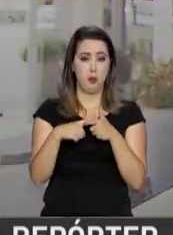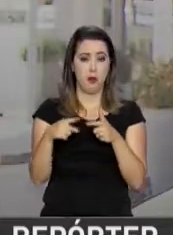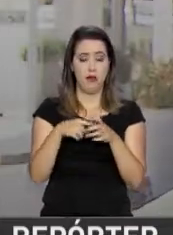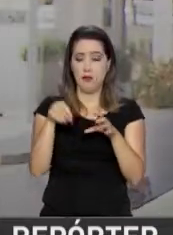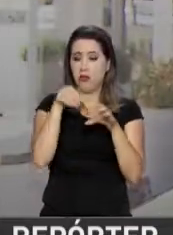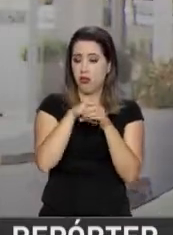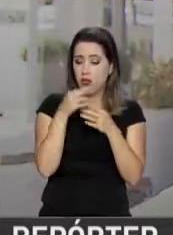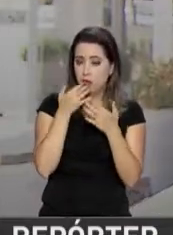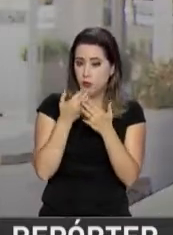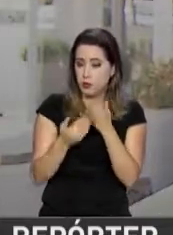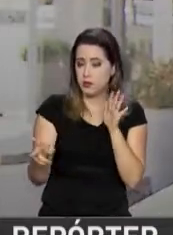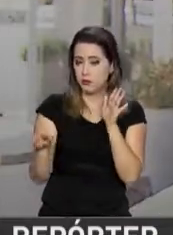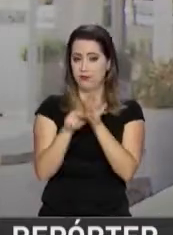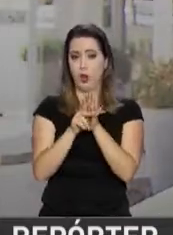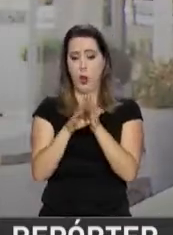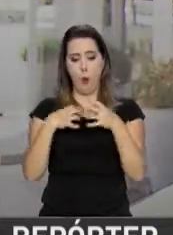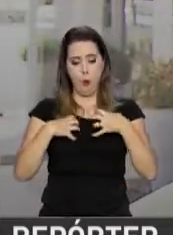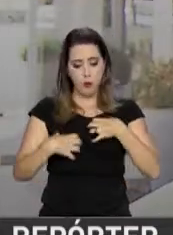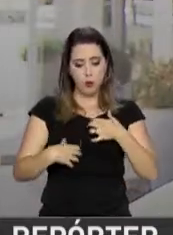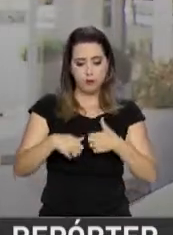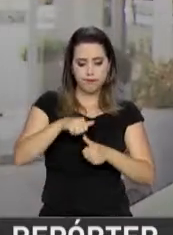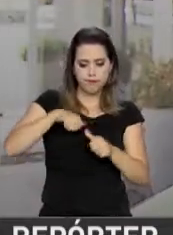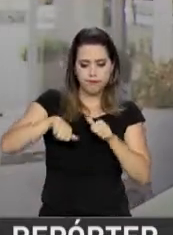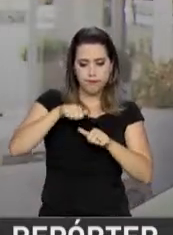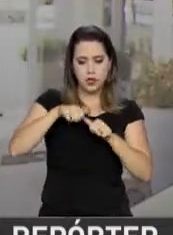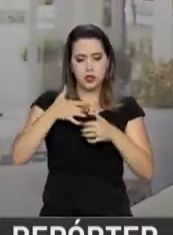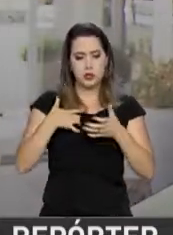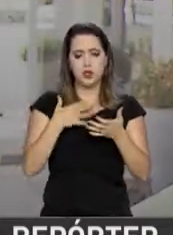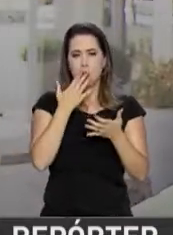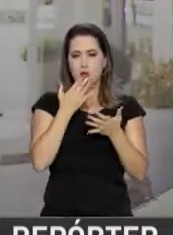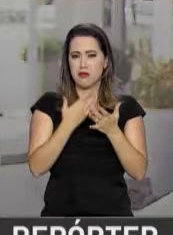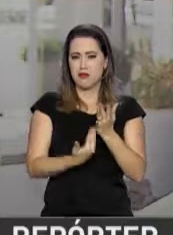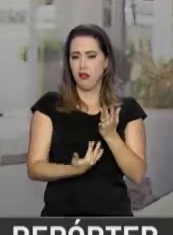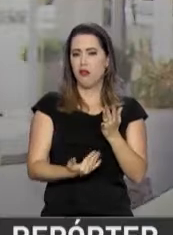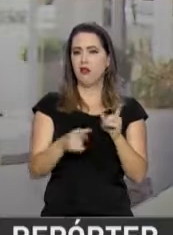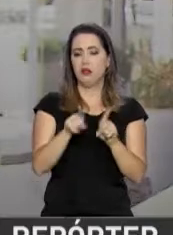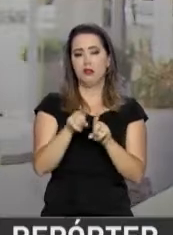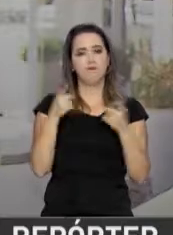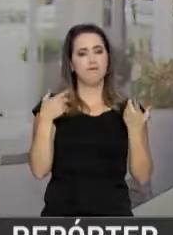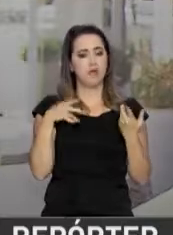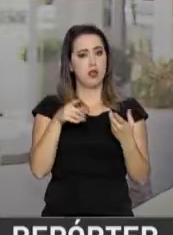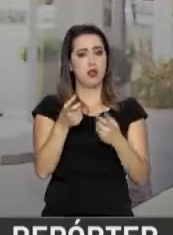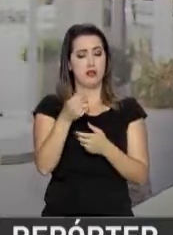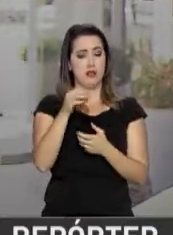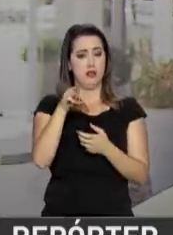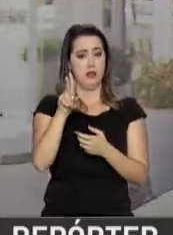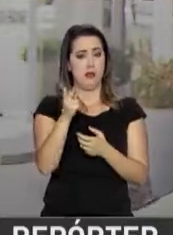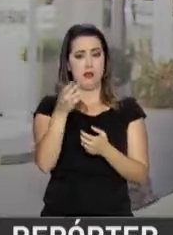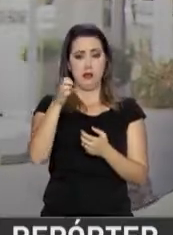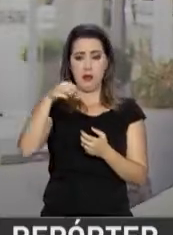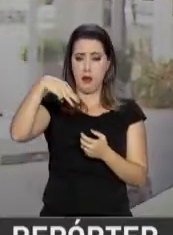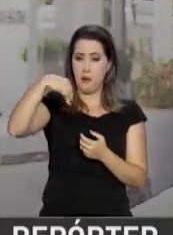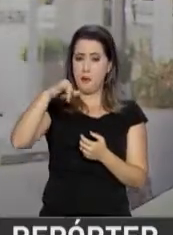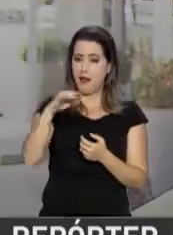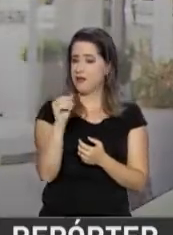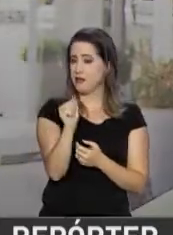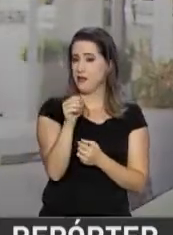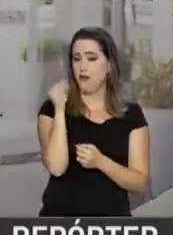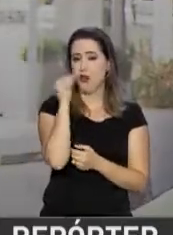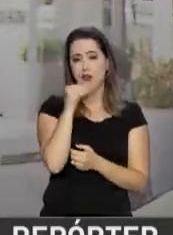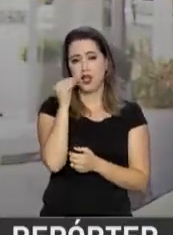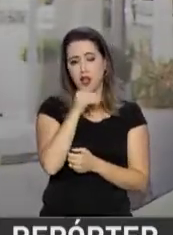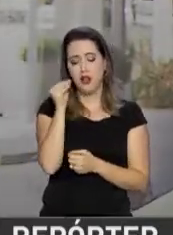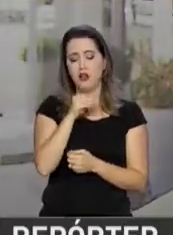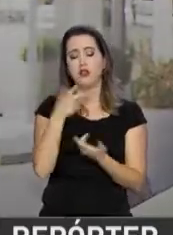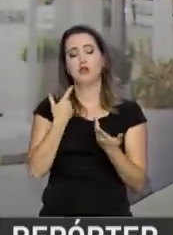é pelo próprio organismo não é uma doença auto imune mas sim uma doença em que só em massa perde uma capinha protetora sim basicamente